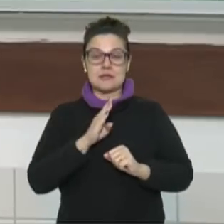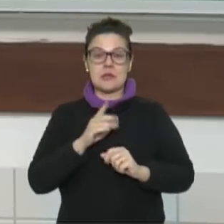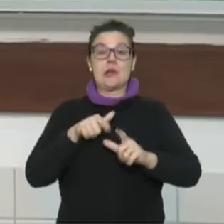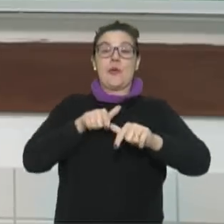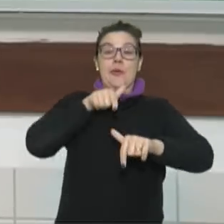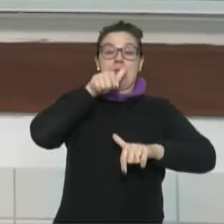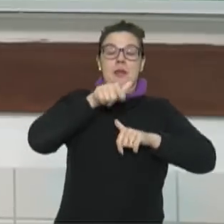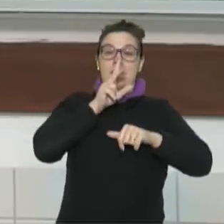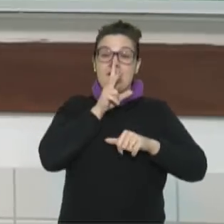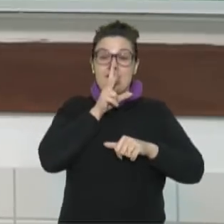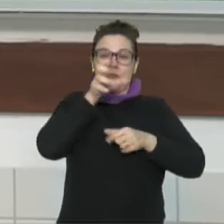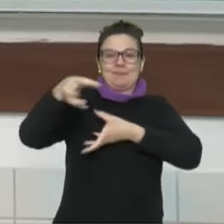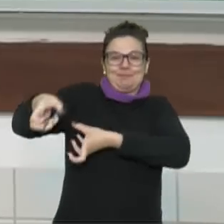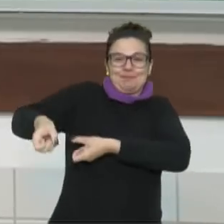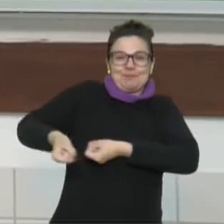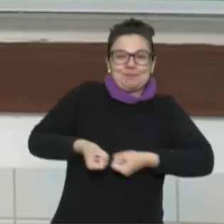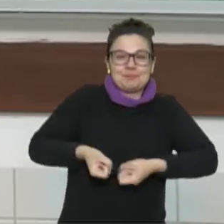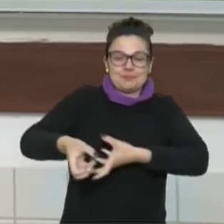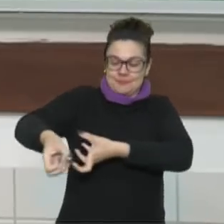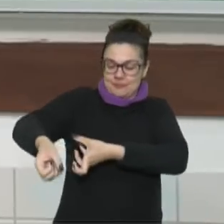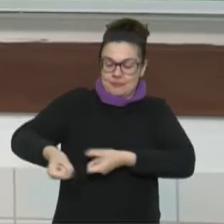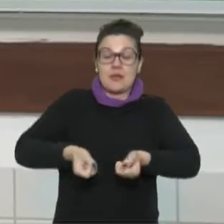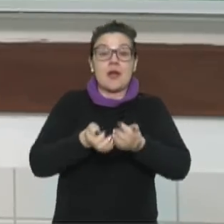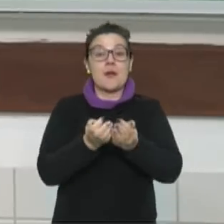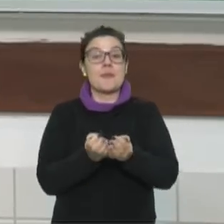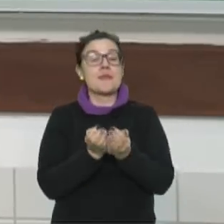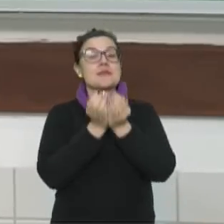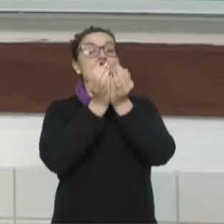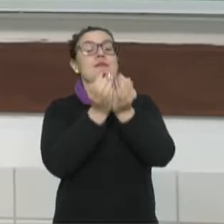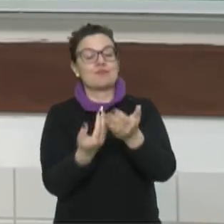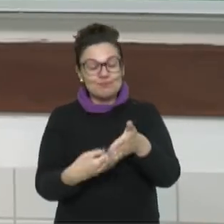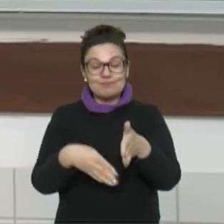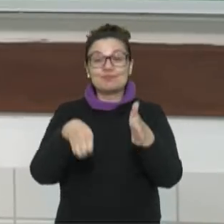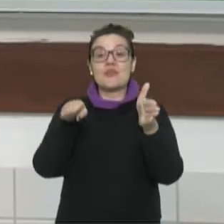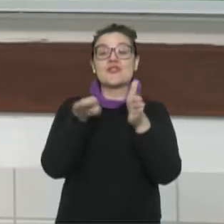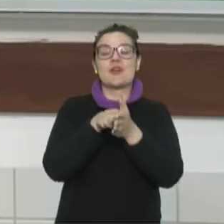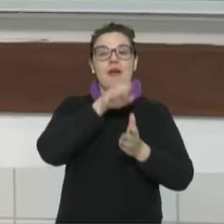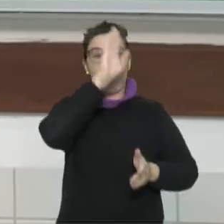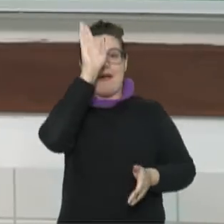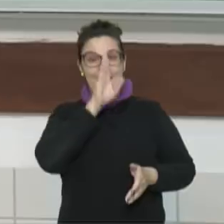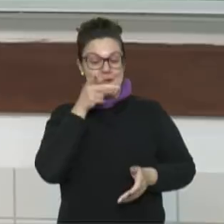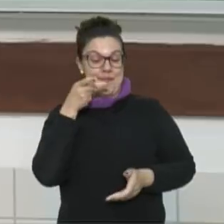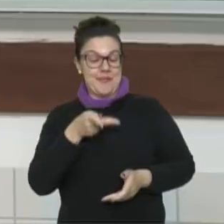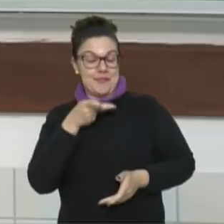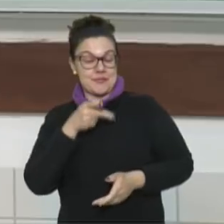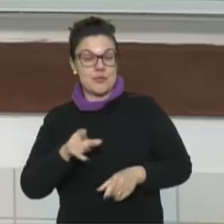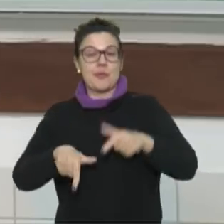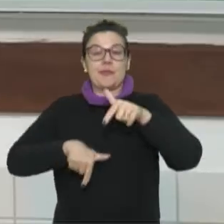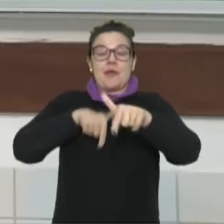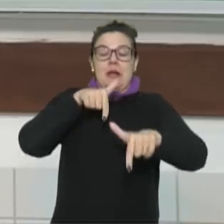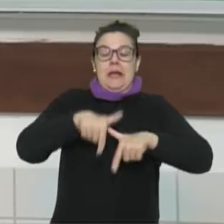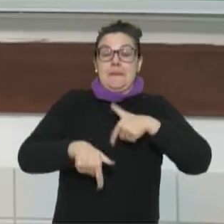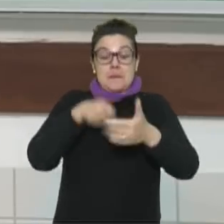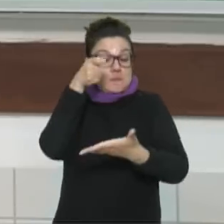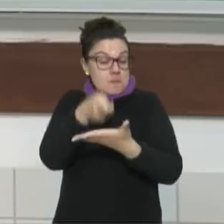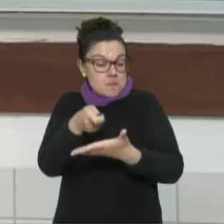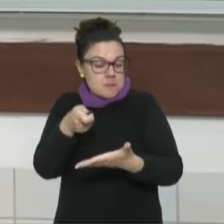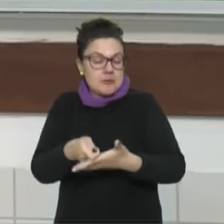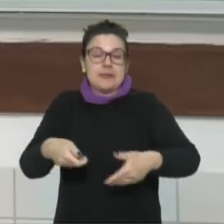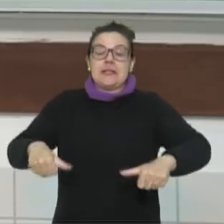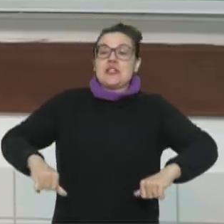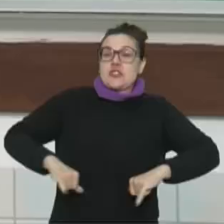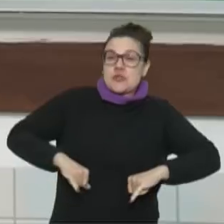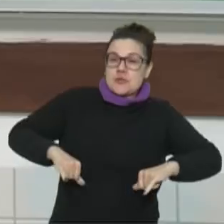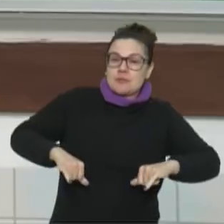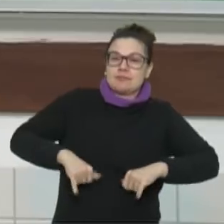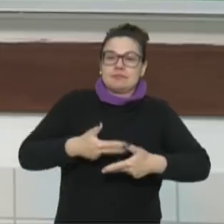força que elas fizeram para que esse navio pudesse chegar, né? Então, todo esse trabalho forçado, o sofrimento, e é essa crítica